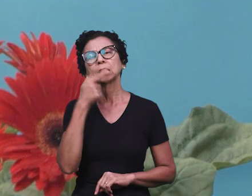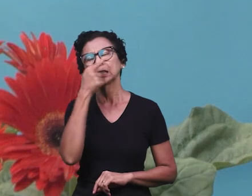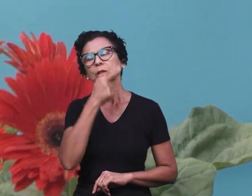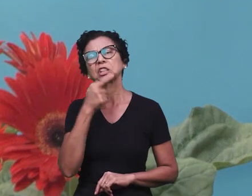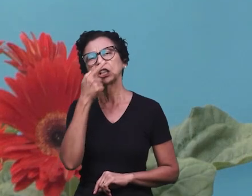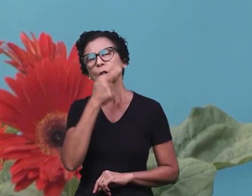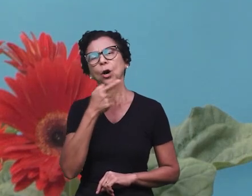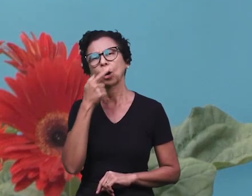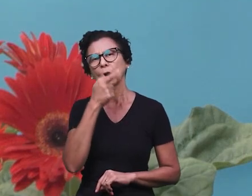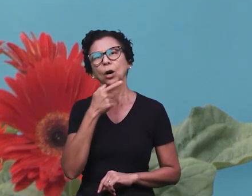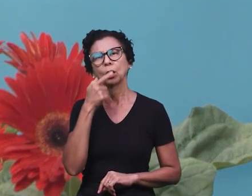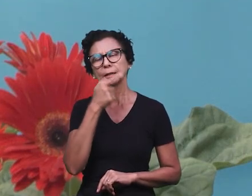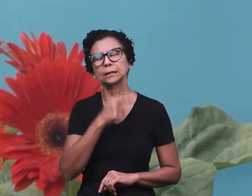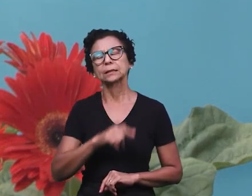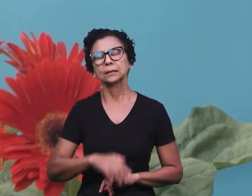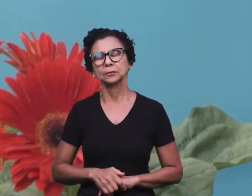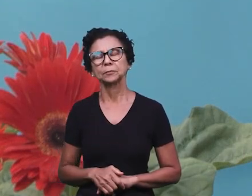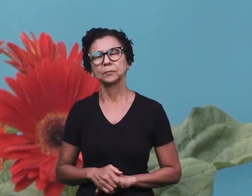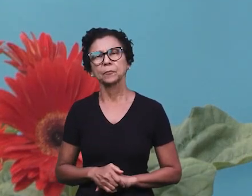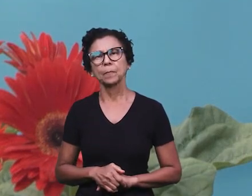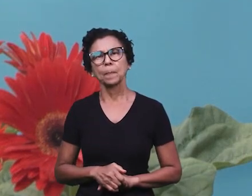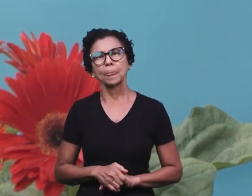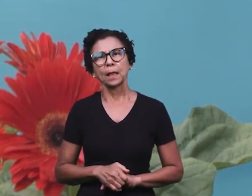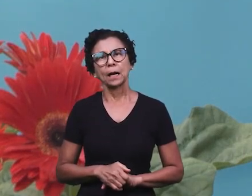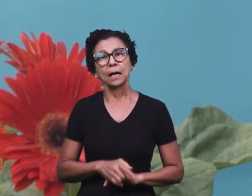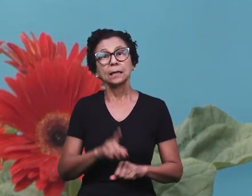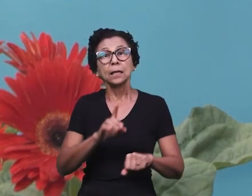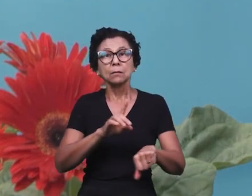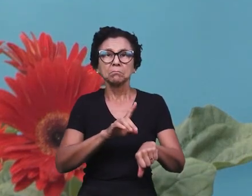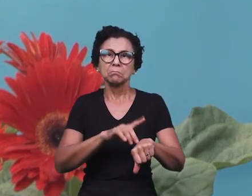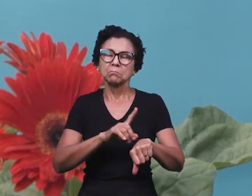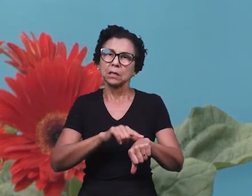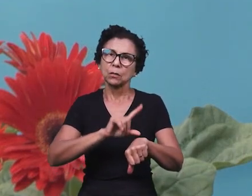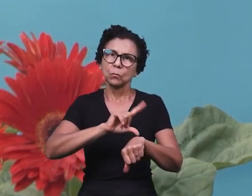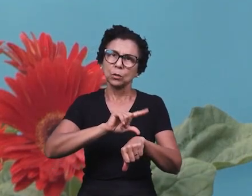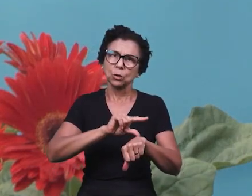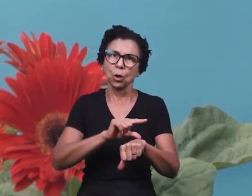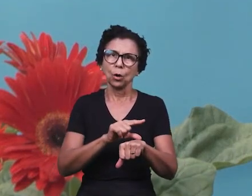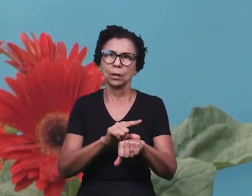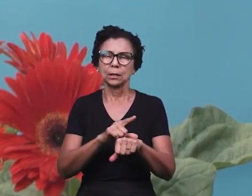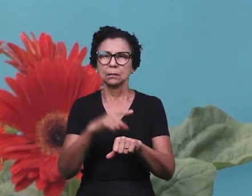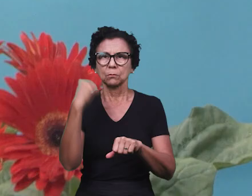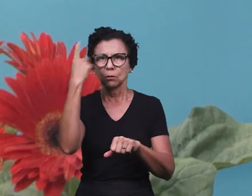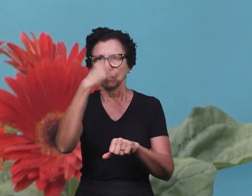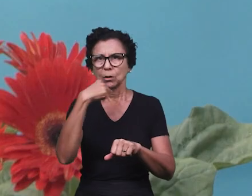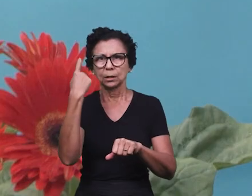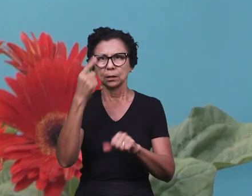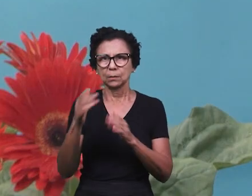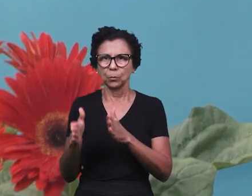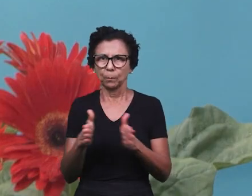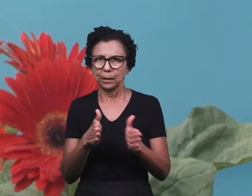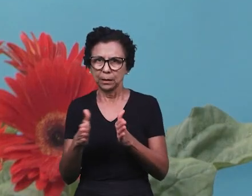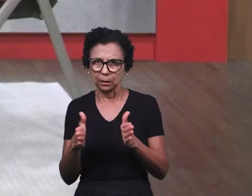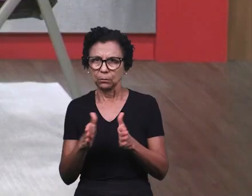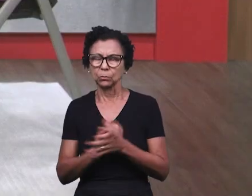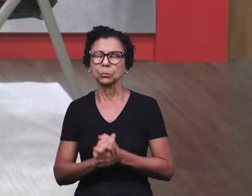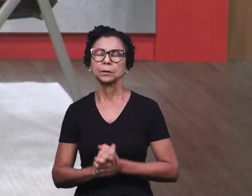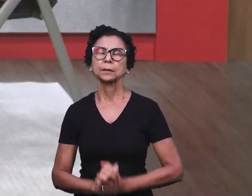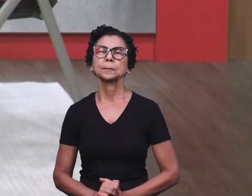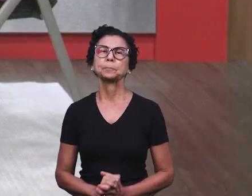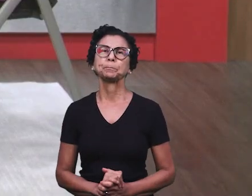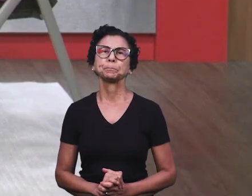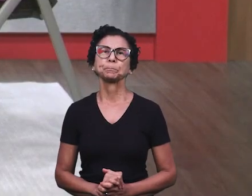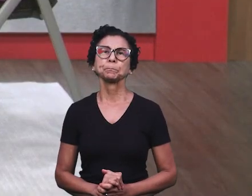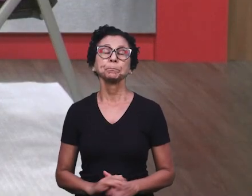primeira hora dessa sobrecarga e na segunda hora. Geralmente nas gestantes nós fazemos esse teste,